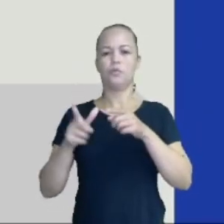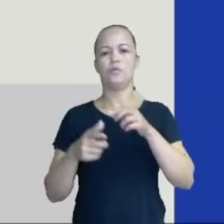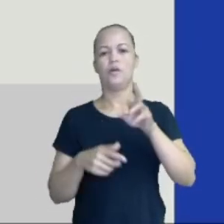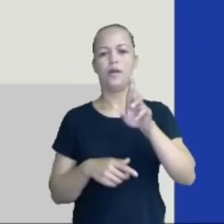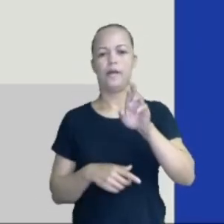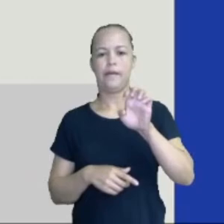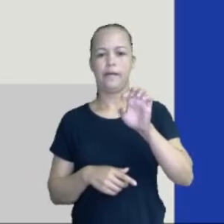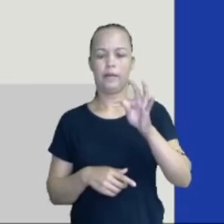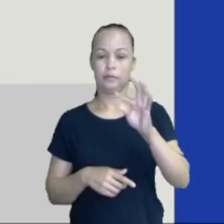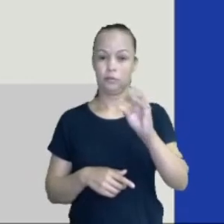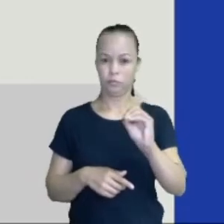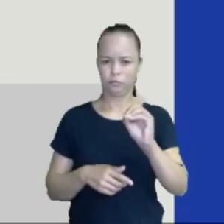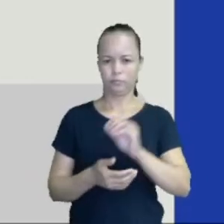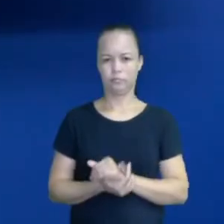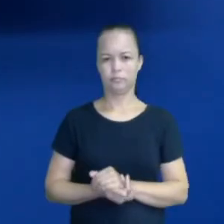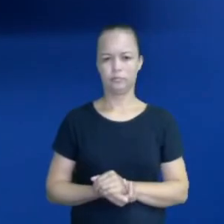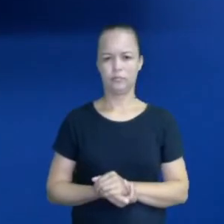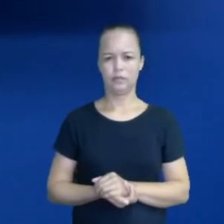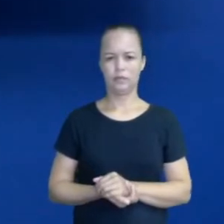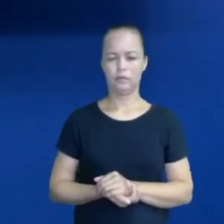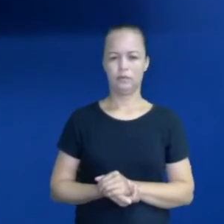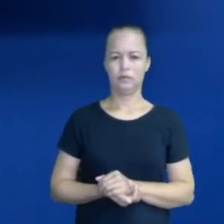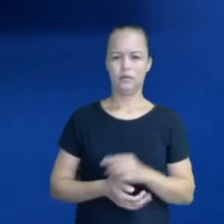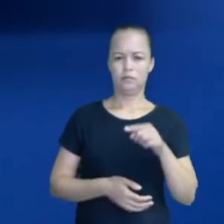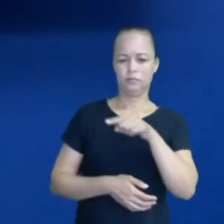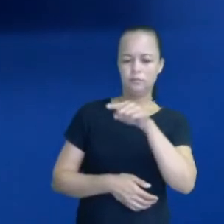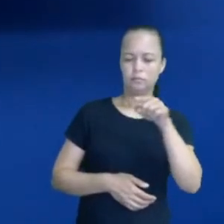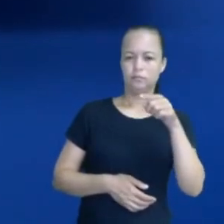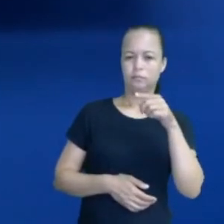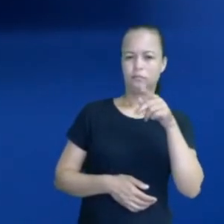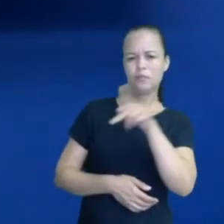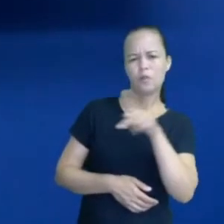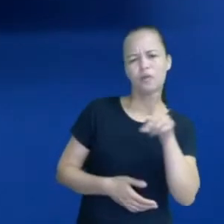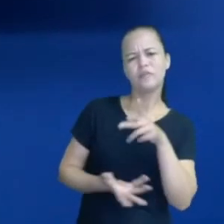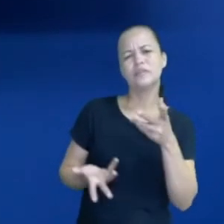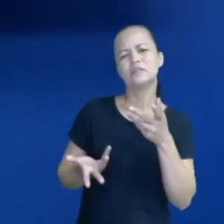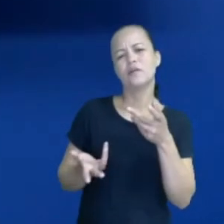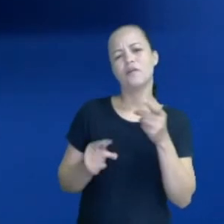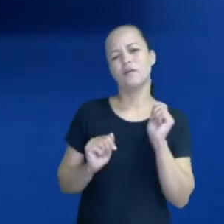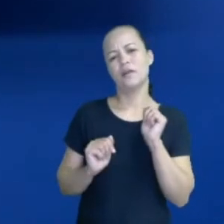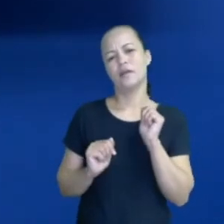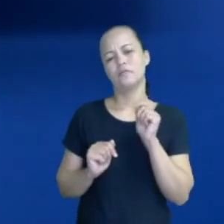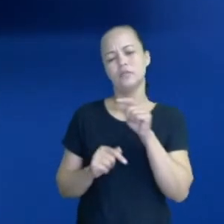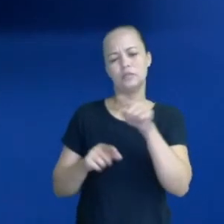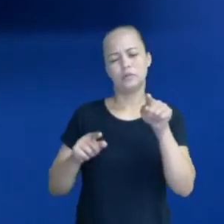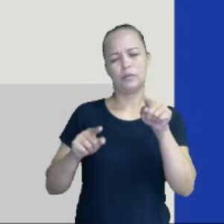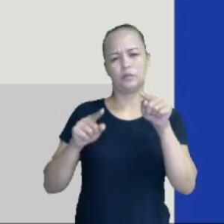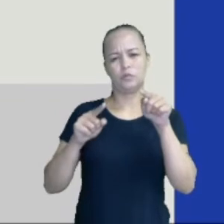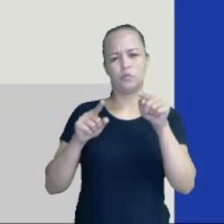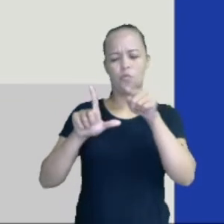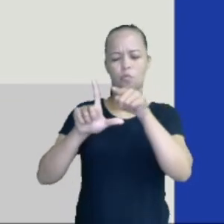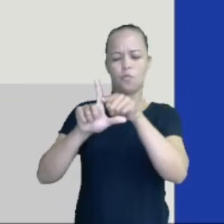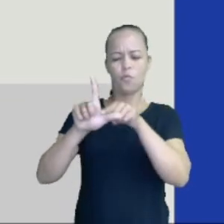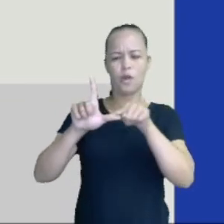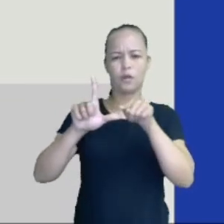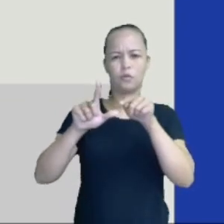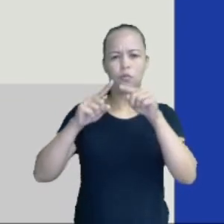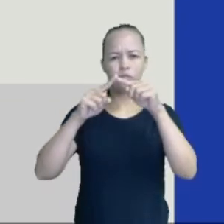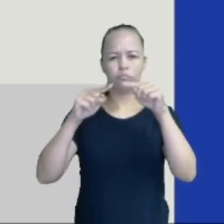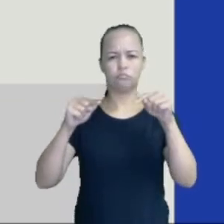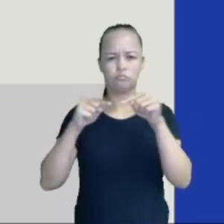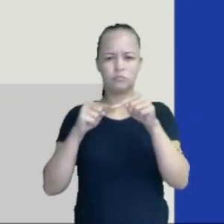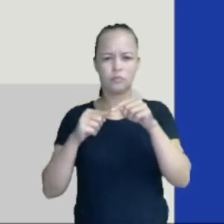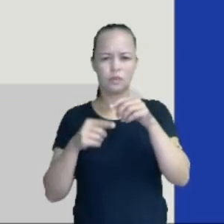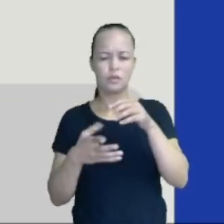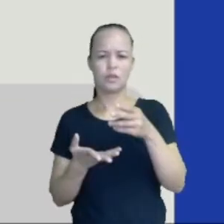ô professora, a senhora mostrou que o ângulo reto eu já estou vendo aí na figura que está diferente. Preste atenção, professora.